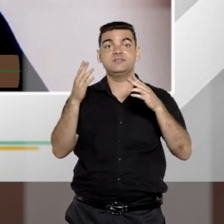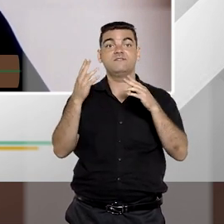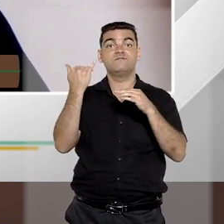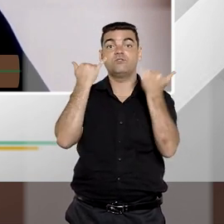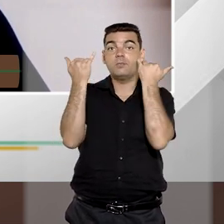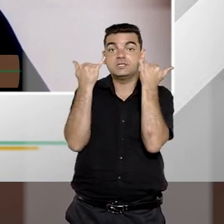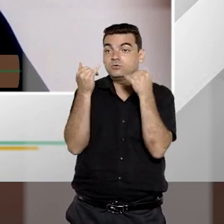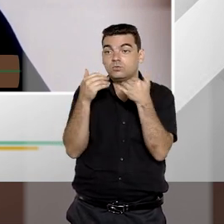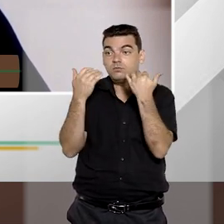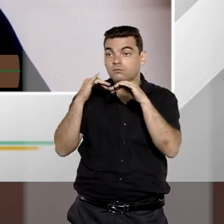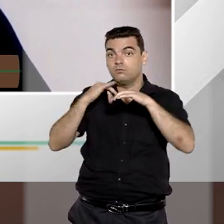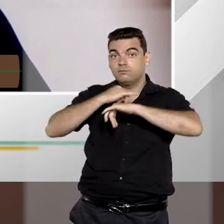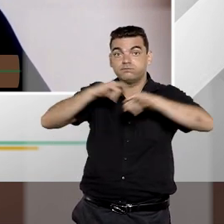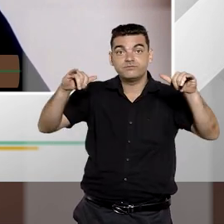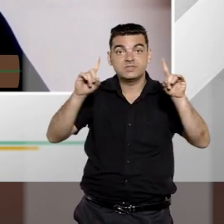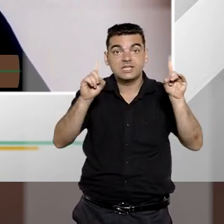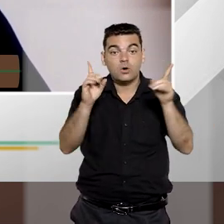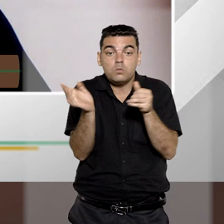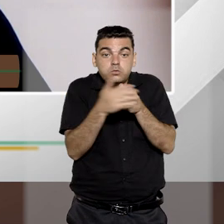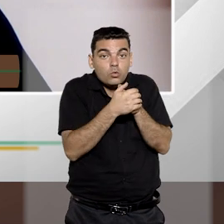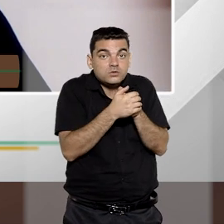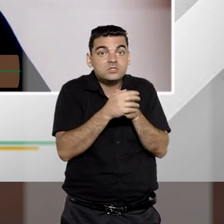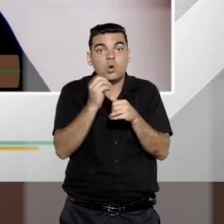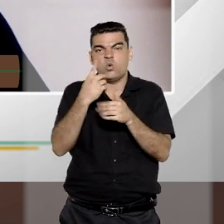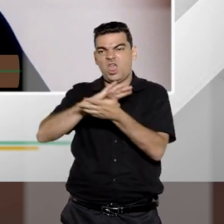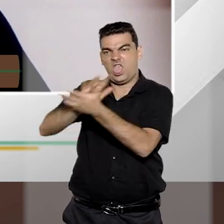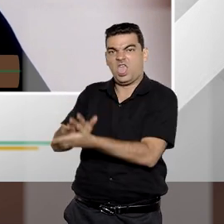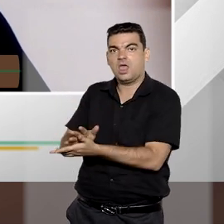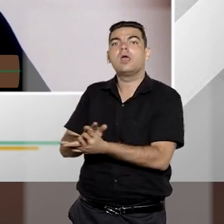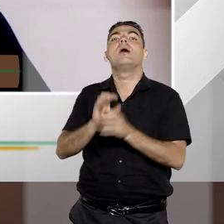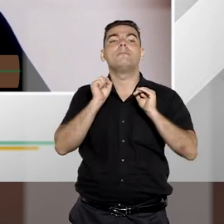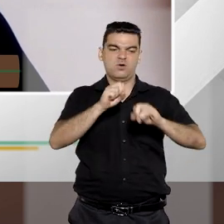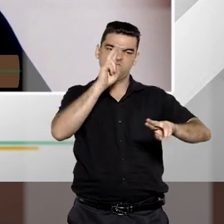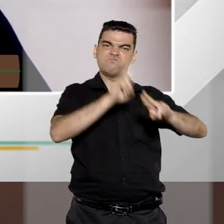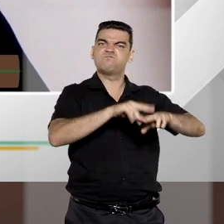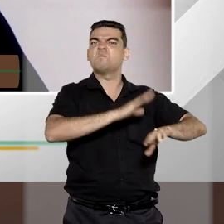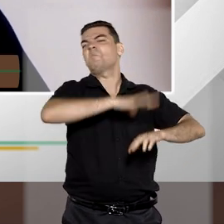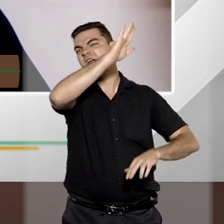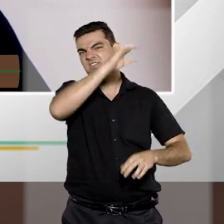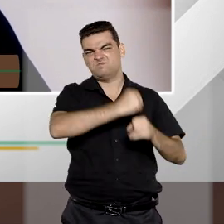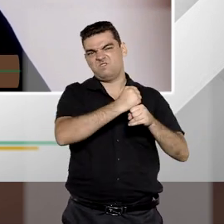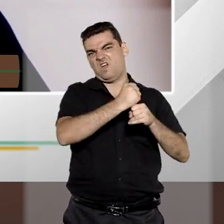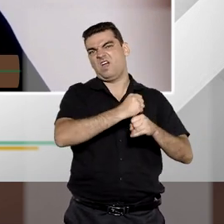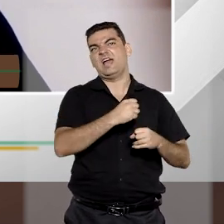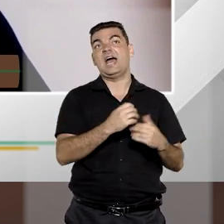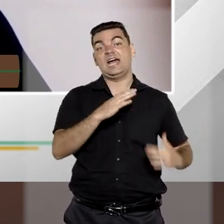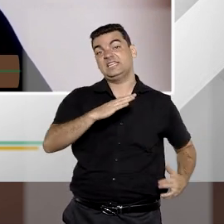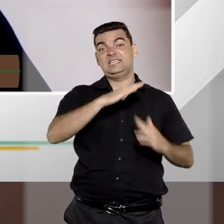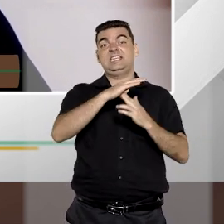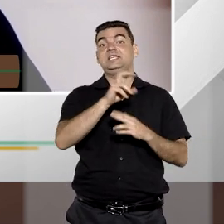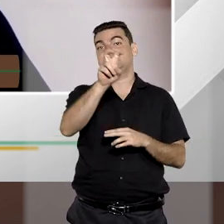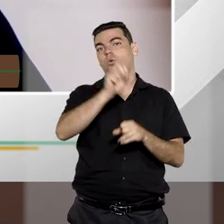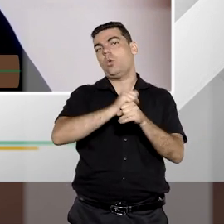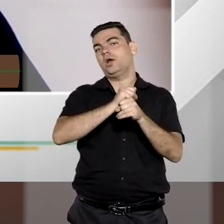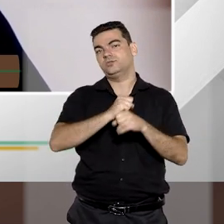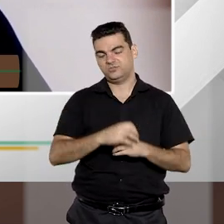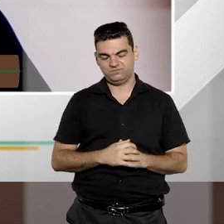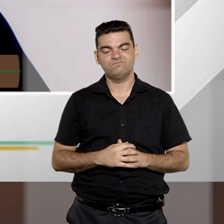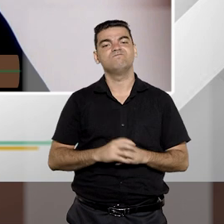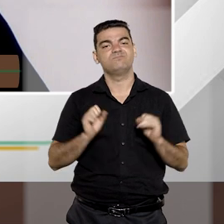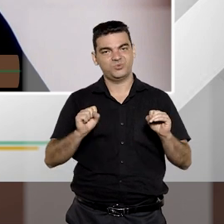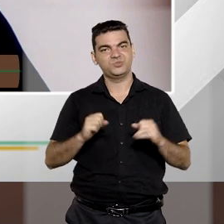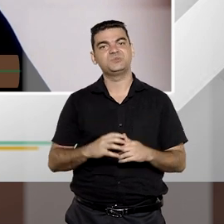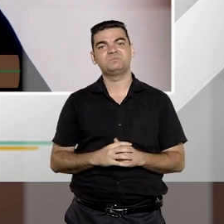qualquer natureza de forma discriminatória, a pena de reclusão pode ser maior de 2 a 5 anos também e